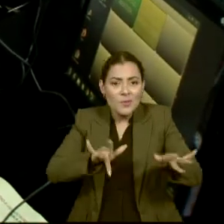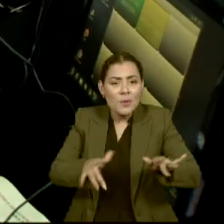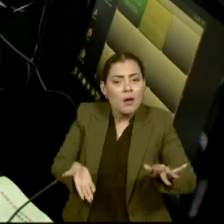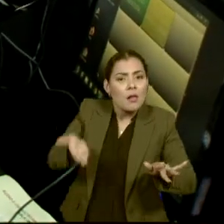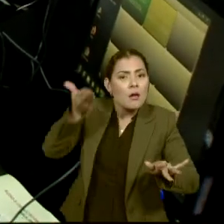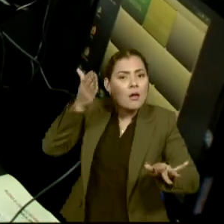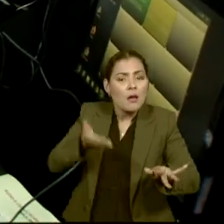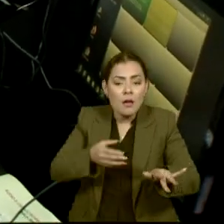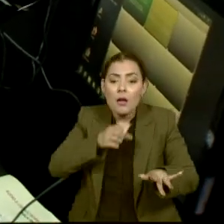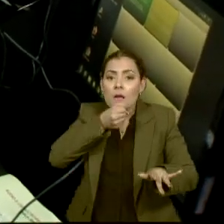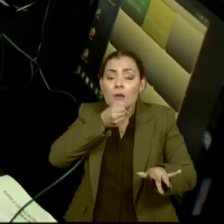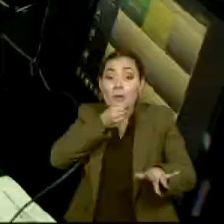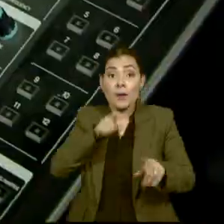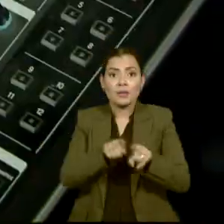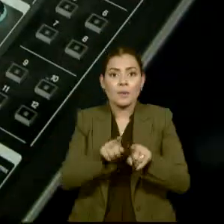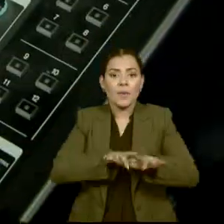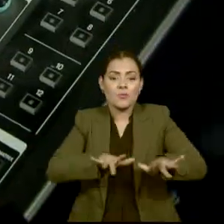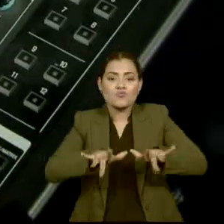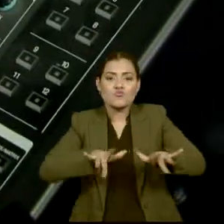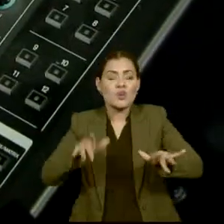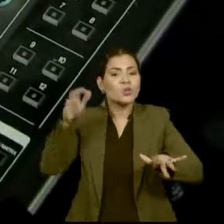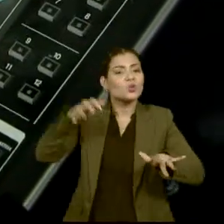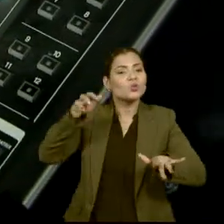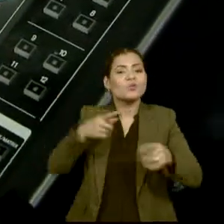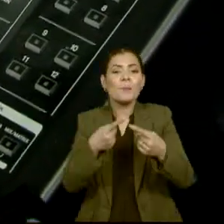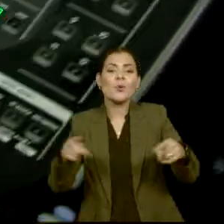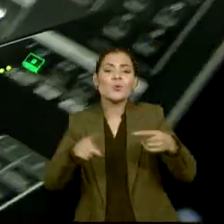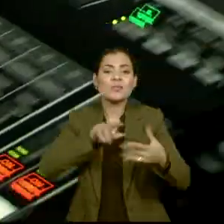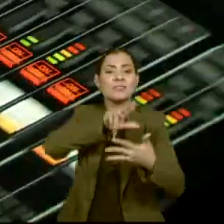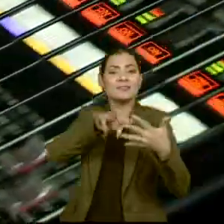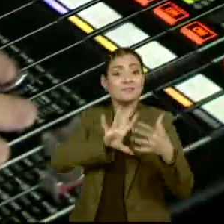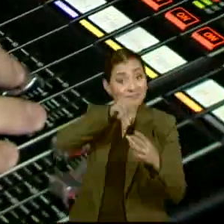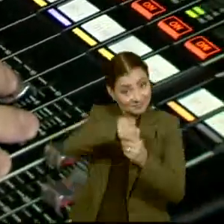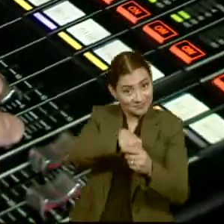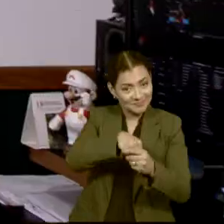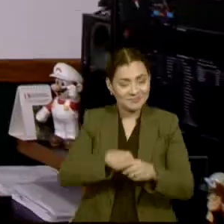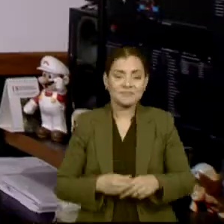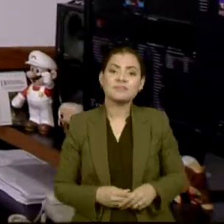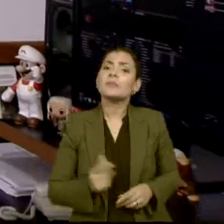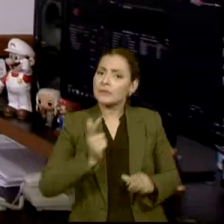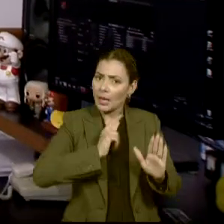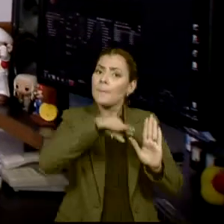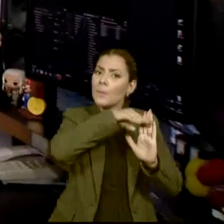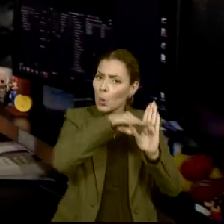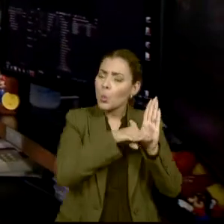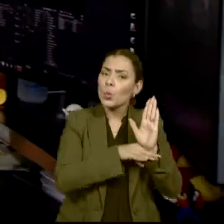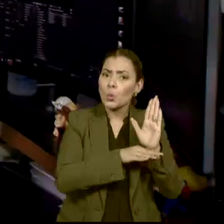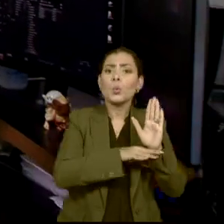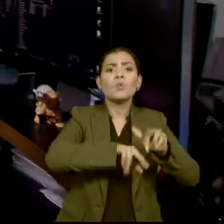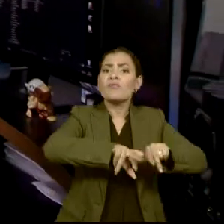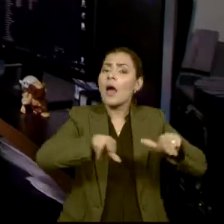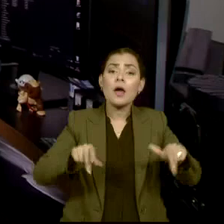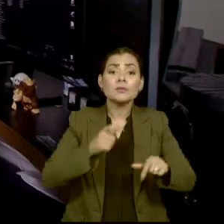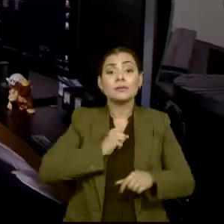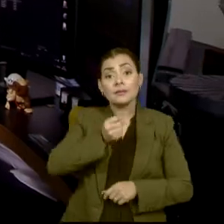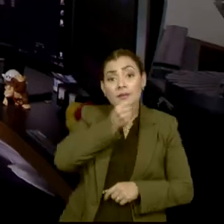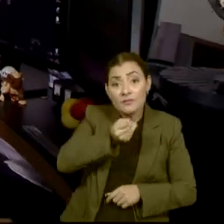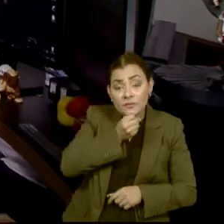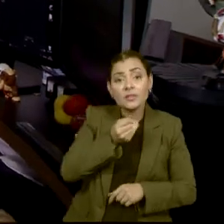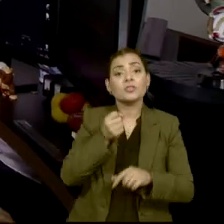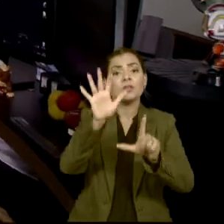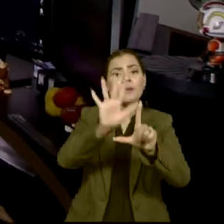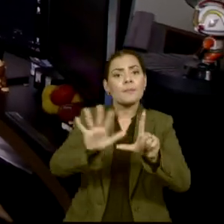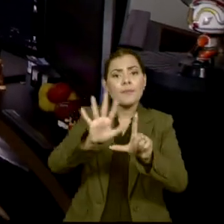sons. Microfones, efeitos sonoros, trilhas musicais. Tem muitos programas que gravam entrevistas,